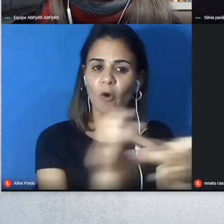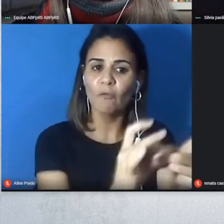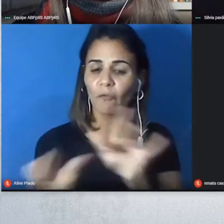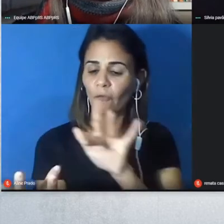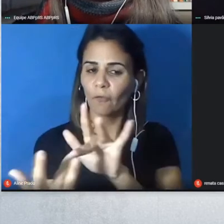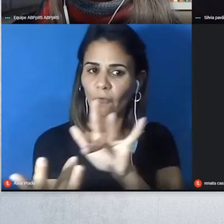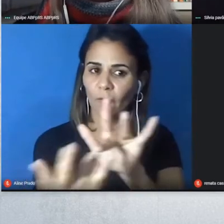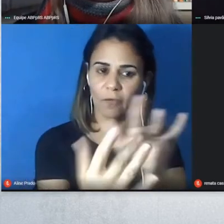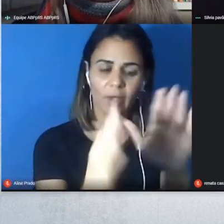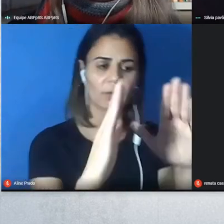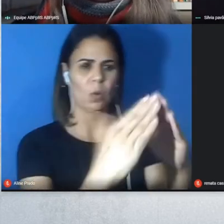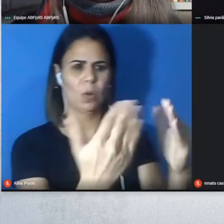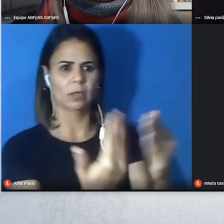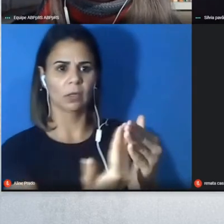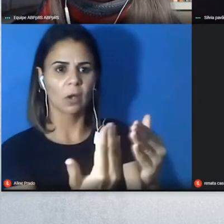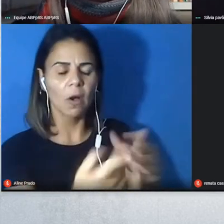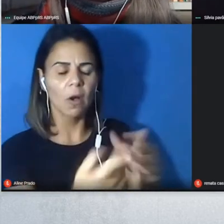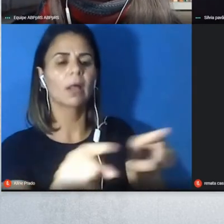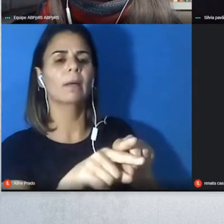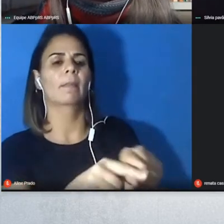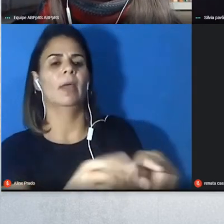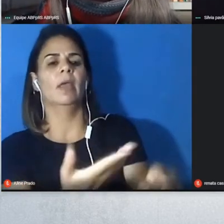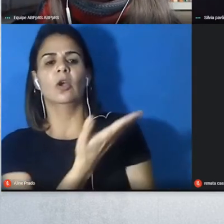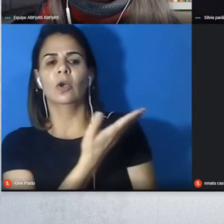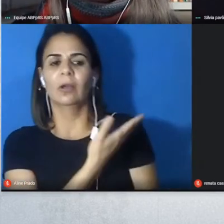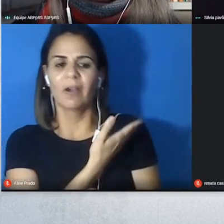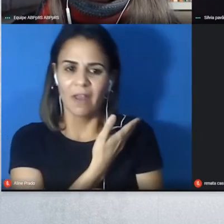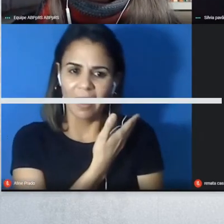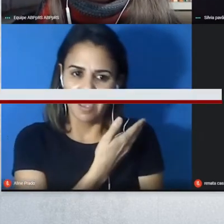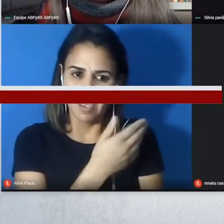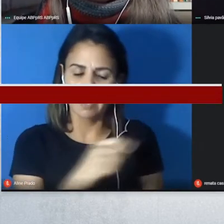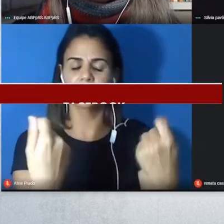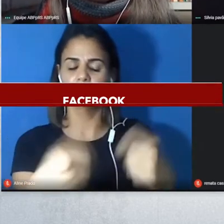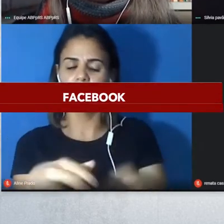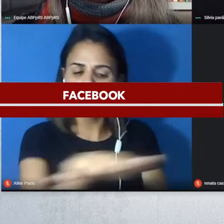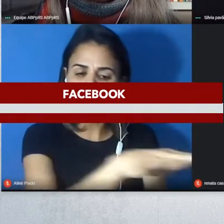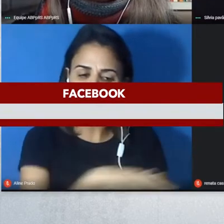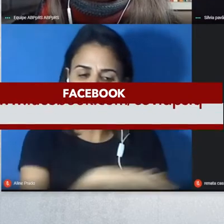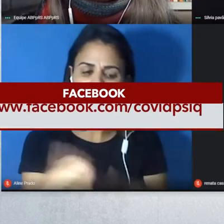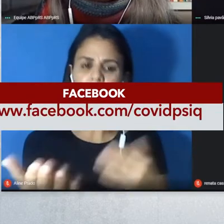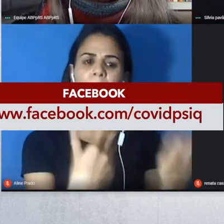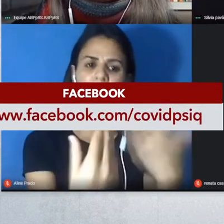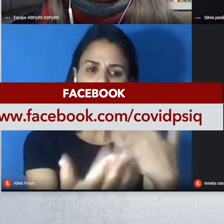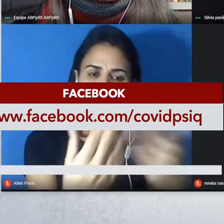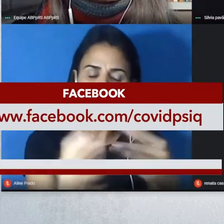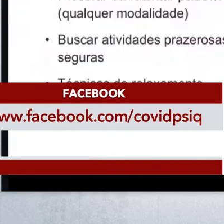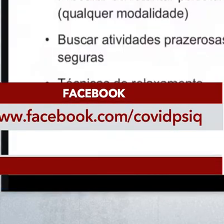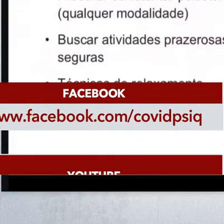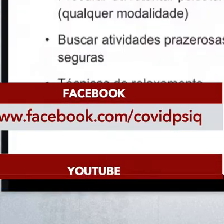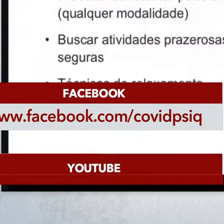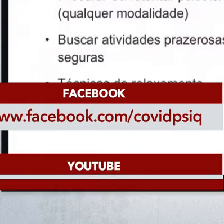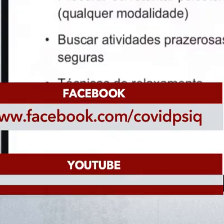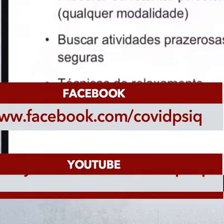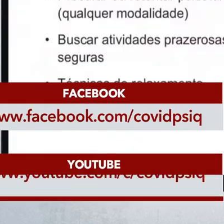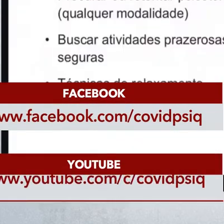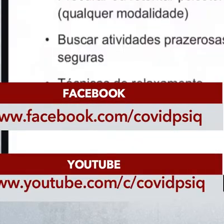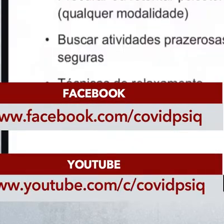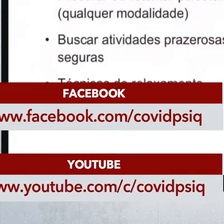das 20 às 21 horas, pela página do grupo no Facebook e pelo canal no YouTube.